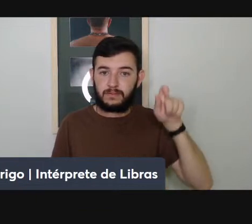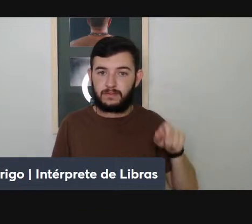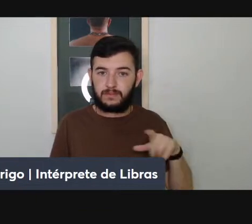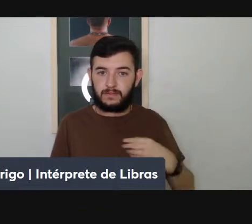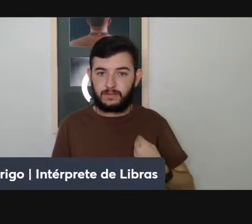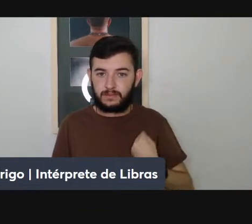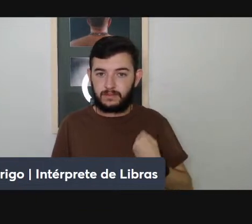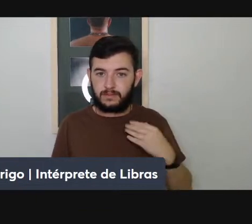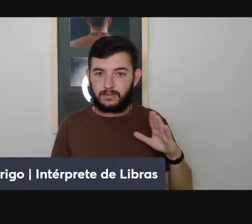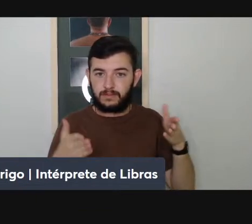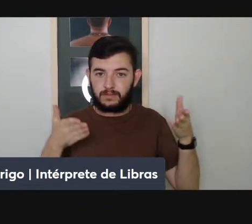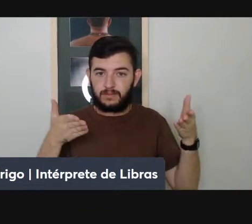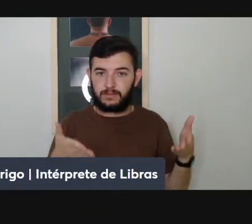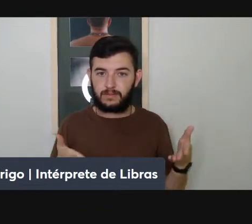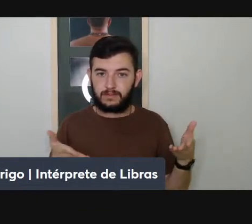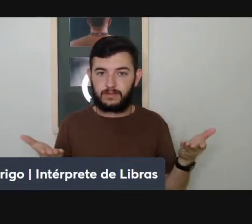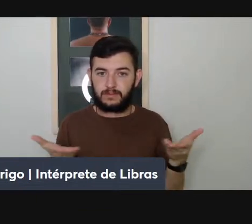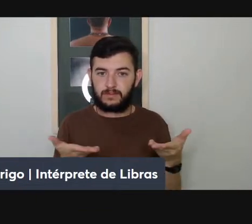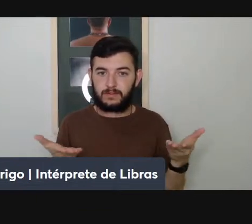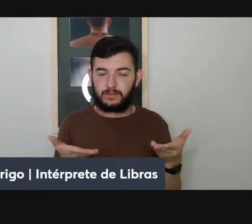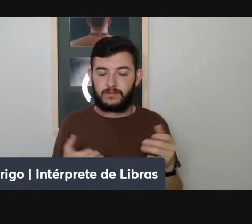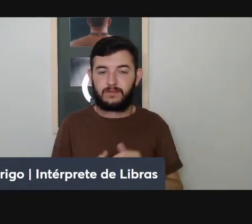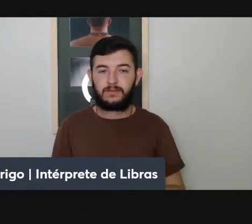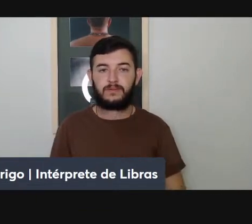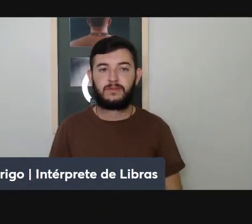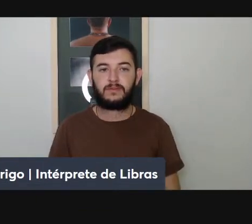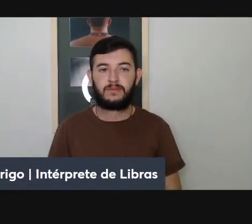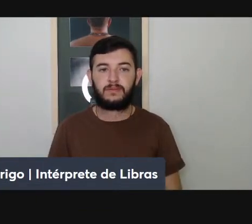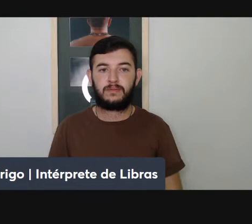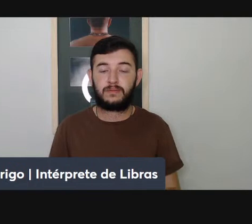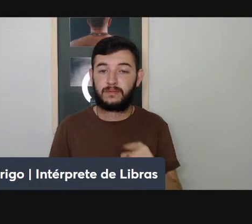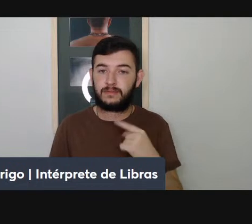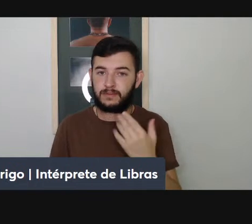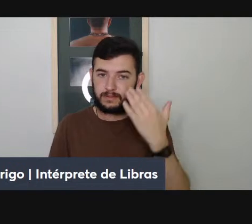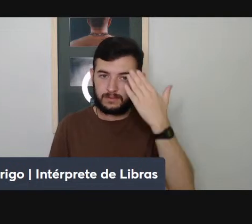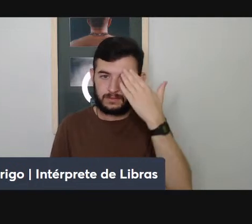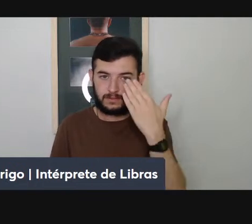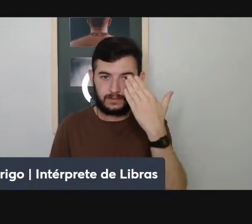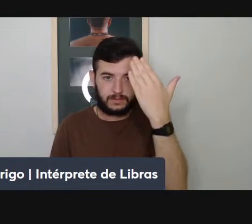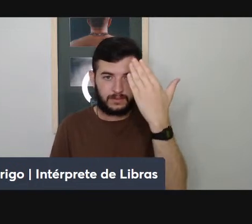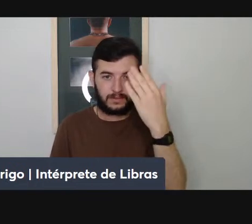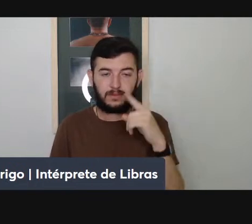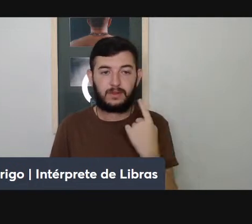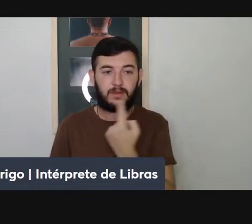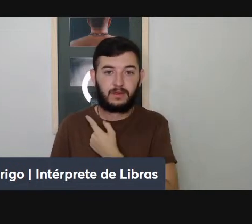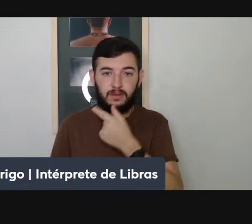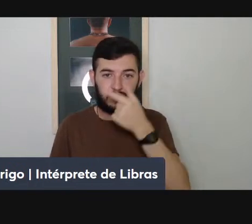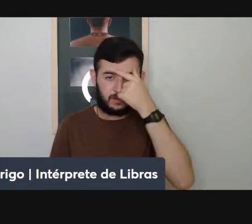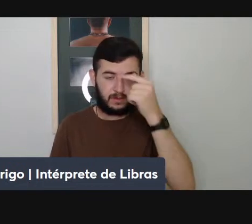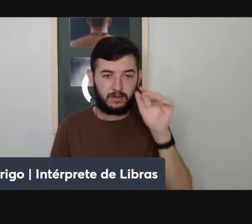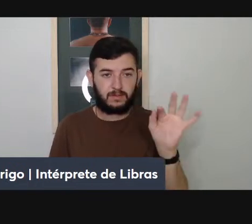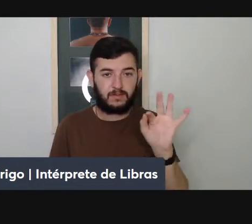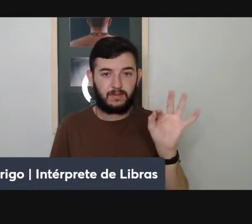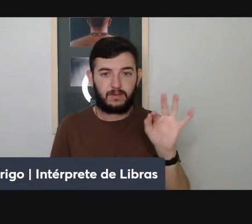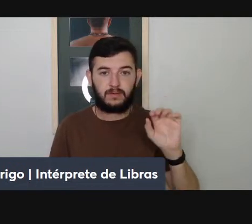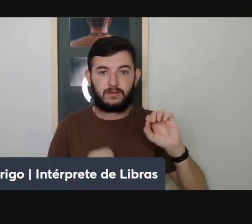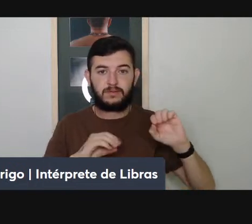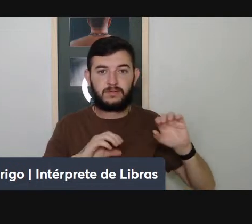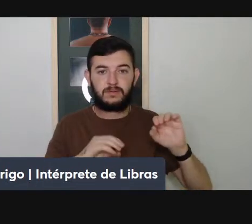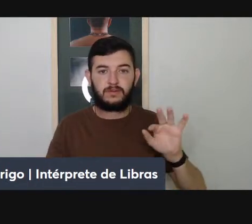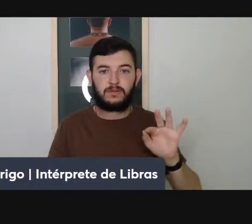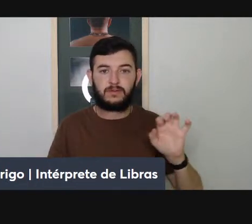aqui conosco hoje. Assim como também temos que agradecer a nossa Faculdade de Educação, ao